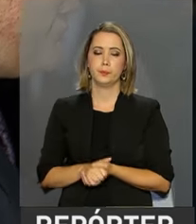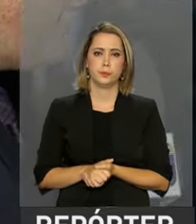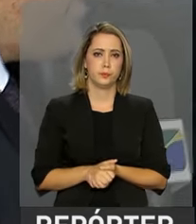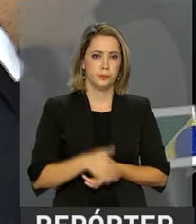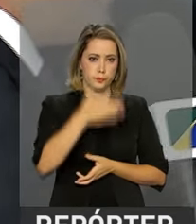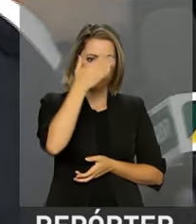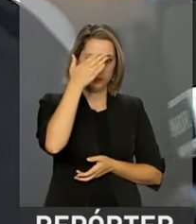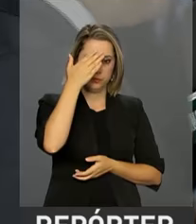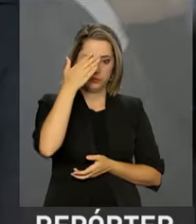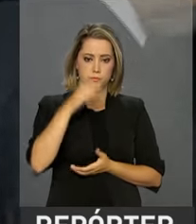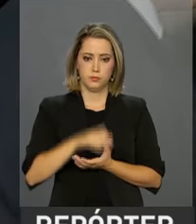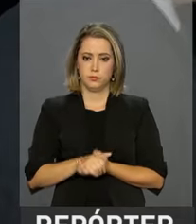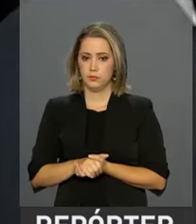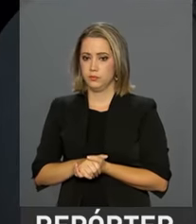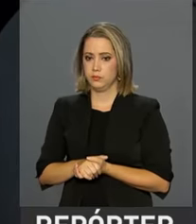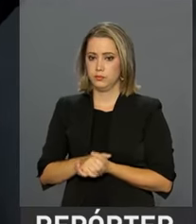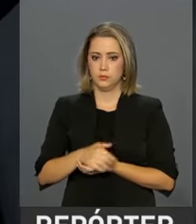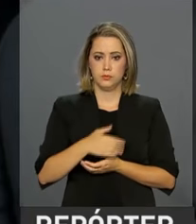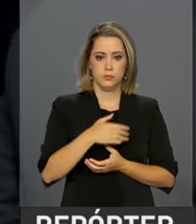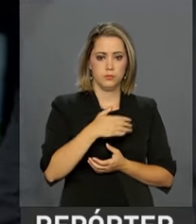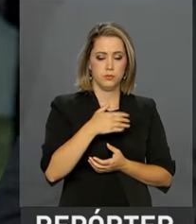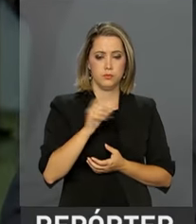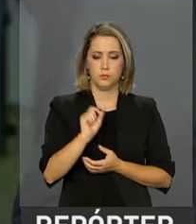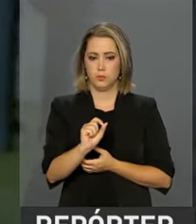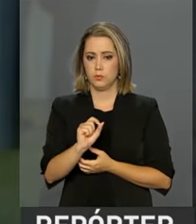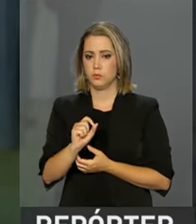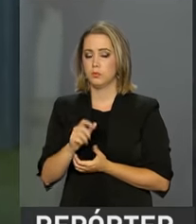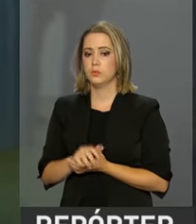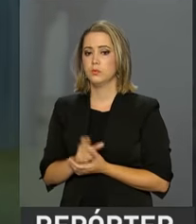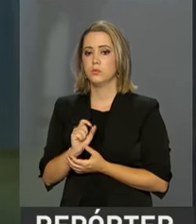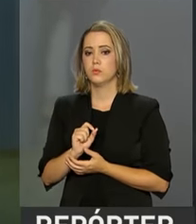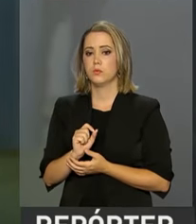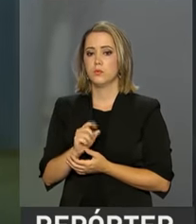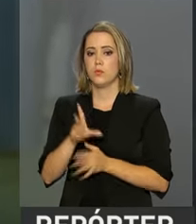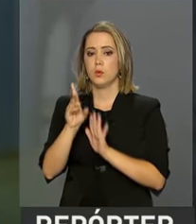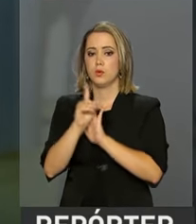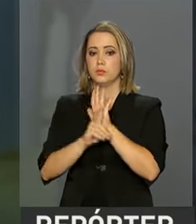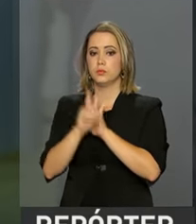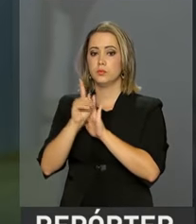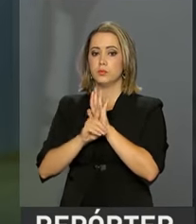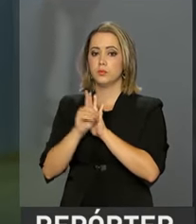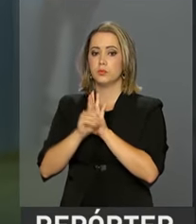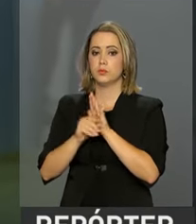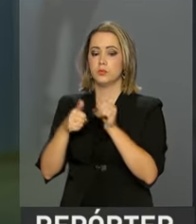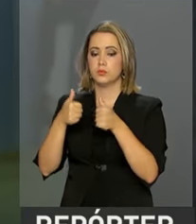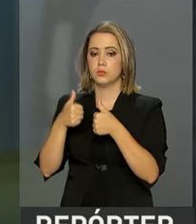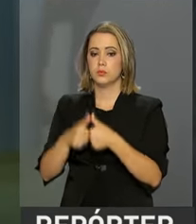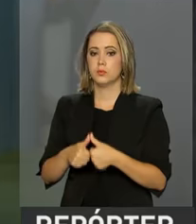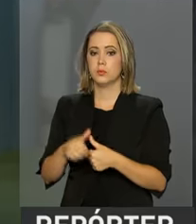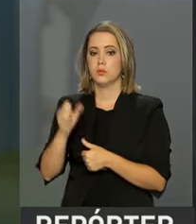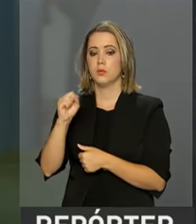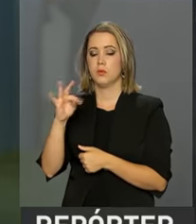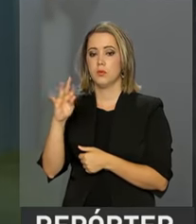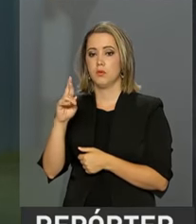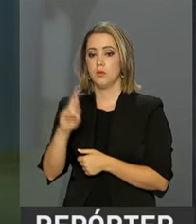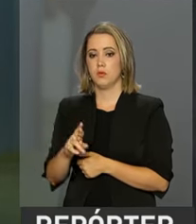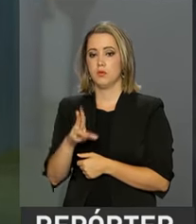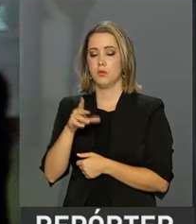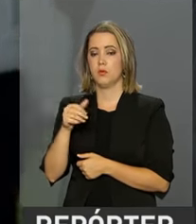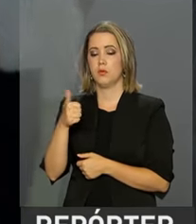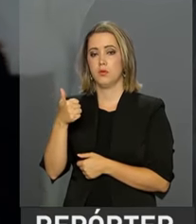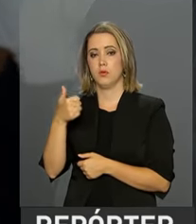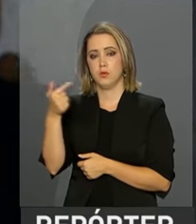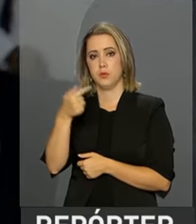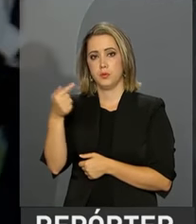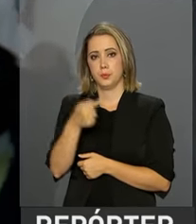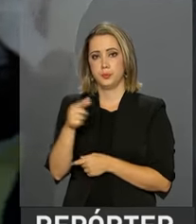obrigado pela entrevista. Vou ter interrompido o senhor. Só um pouquinho. Dos direitos, está no artigo 7º, 15